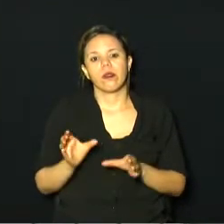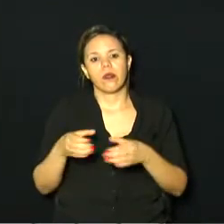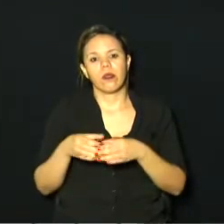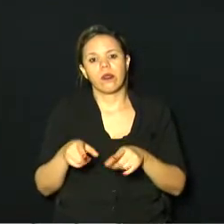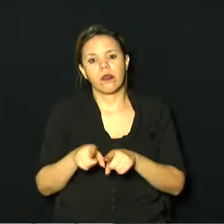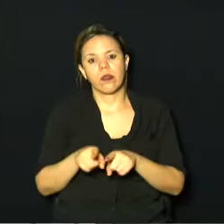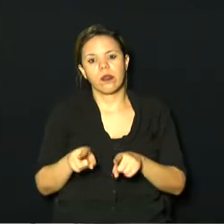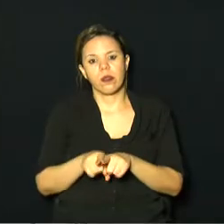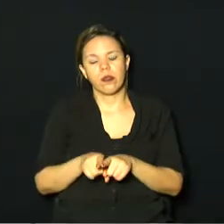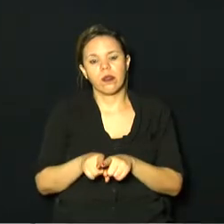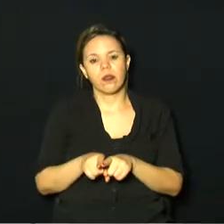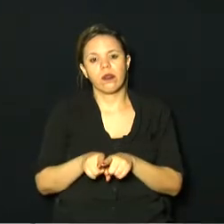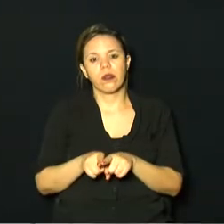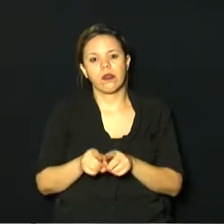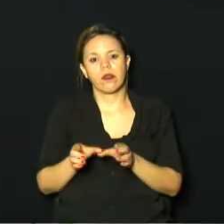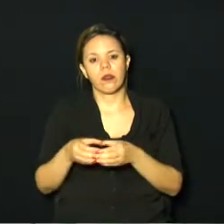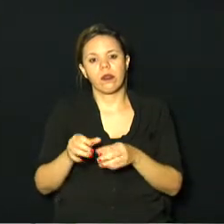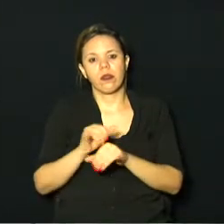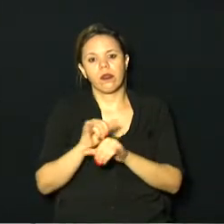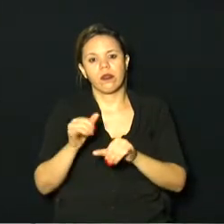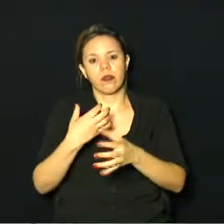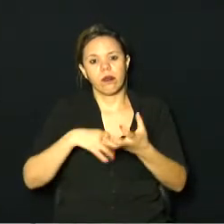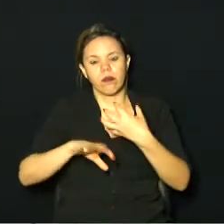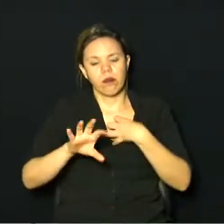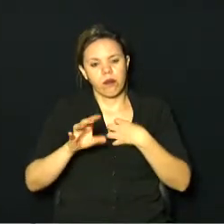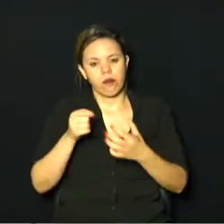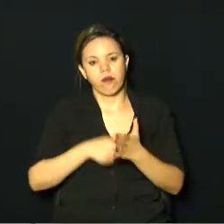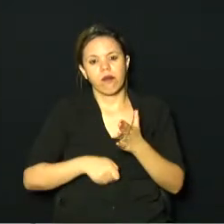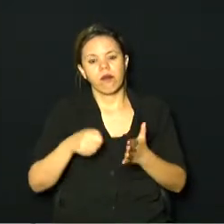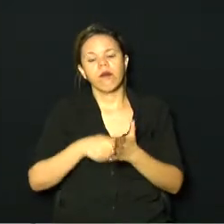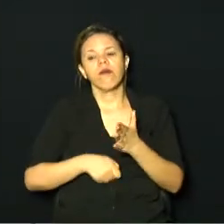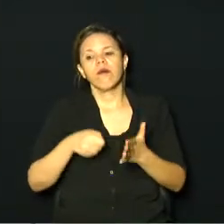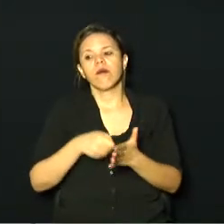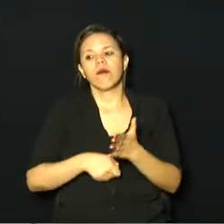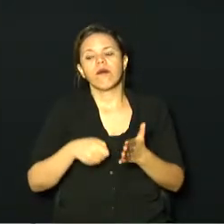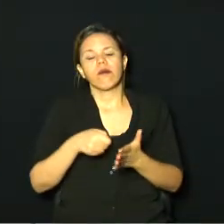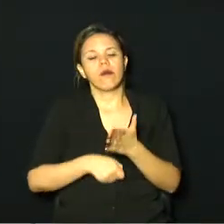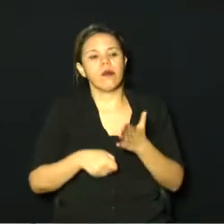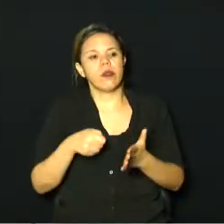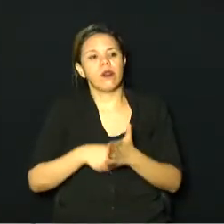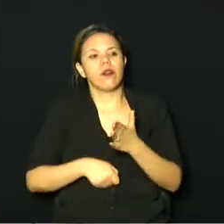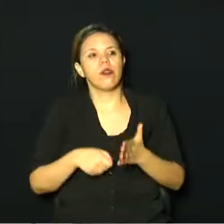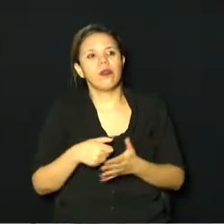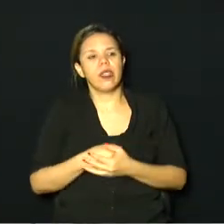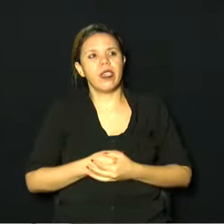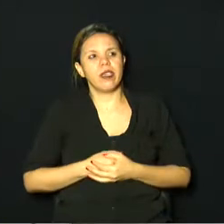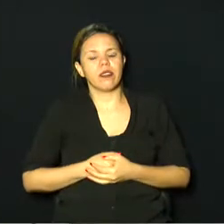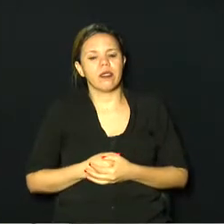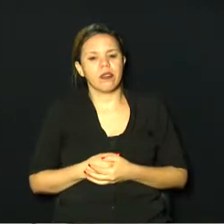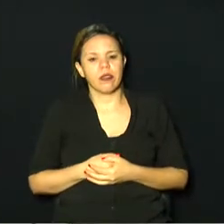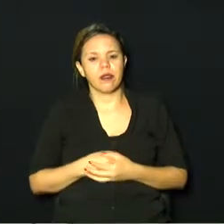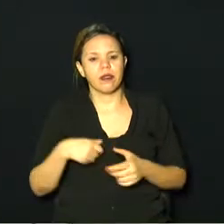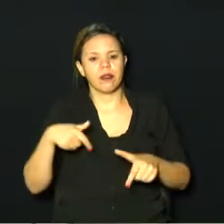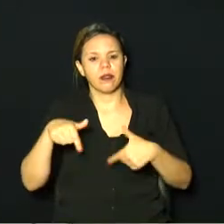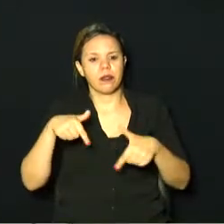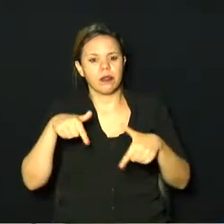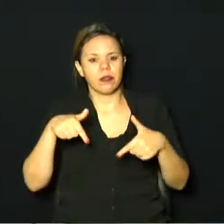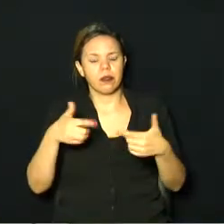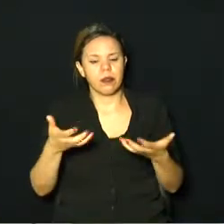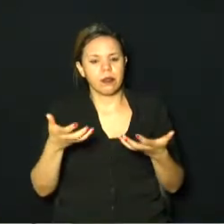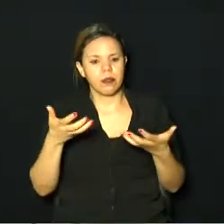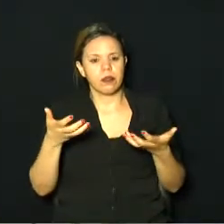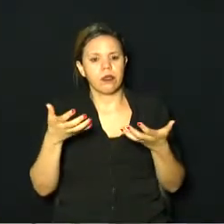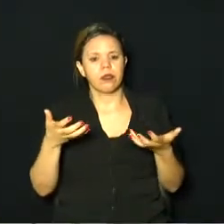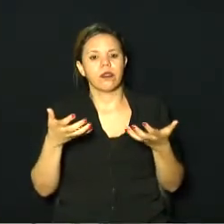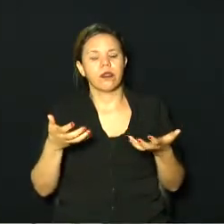campanha da Fraternidade e militante do Partido dos Trabalhadores. Eu queria, então,